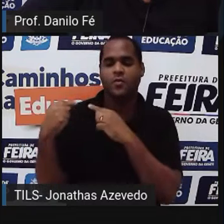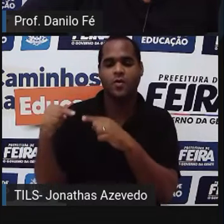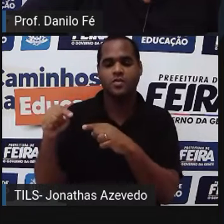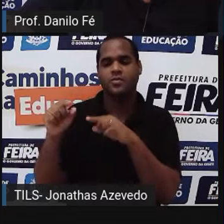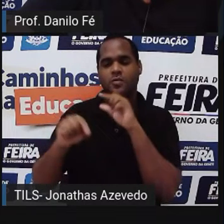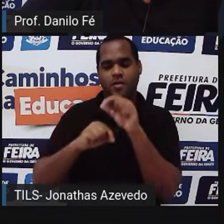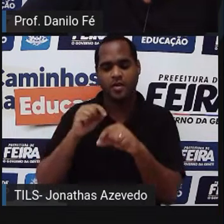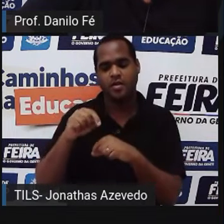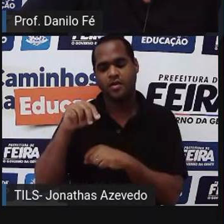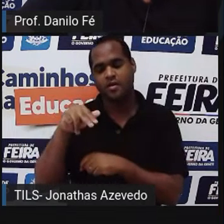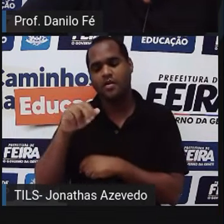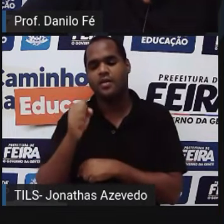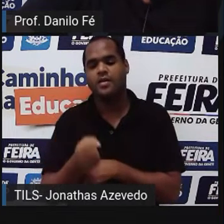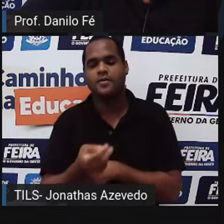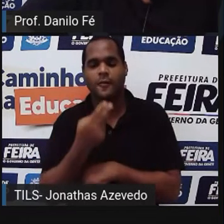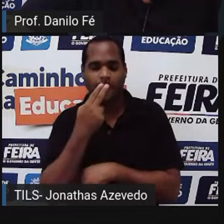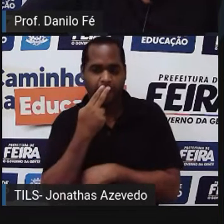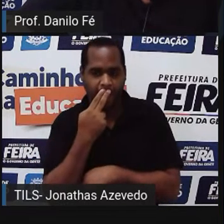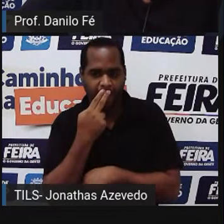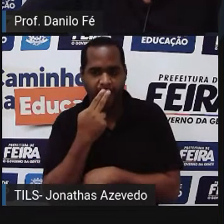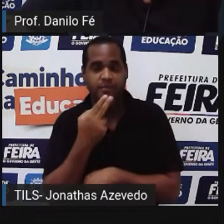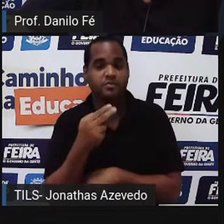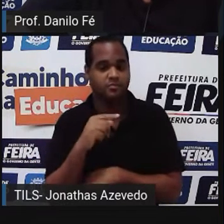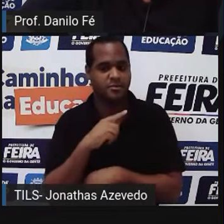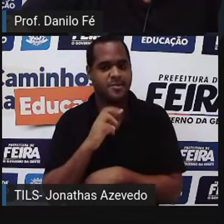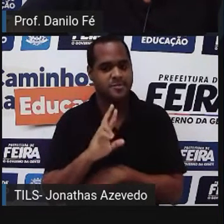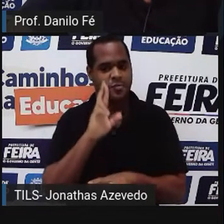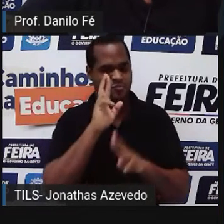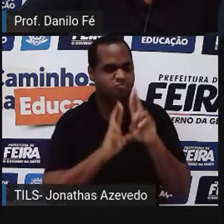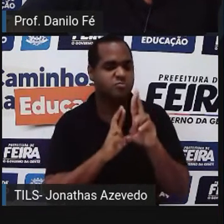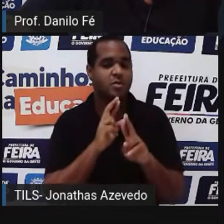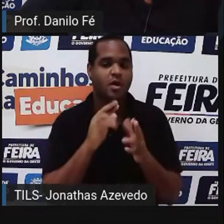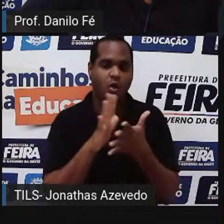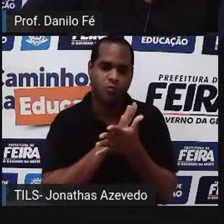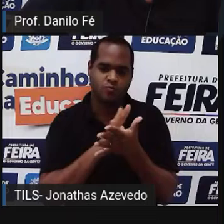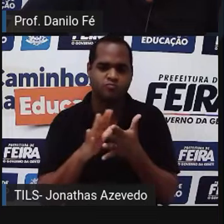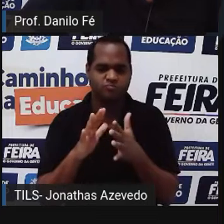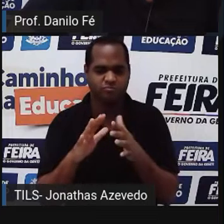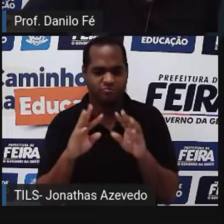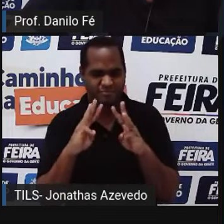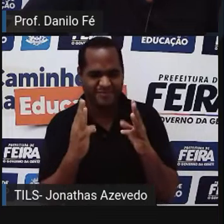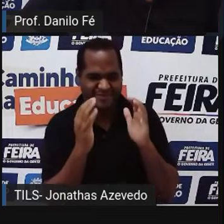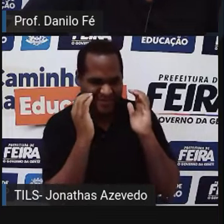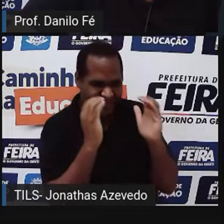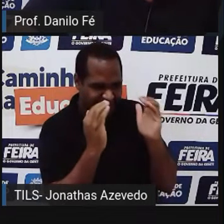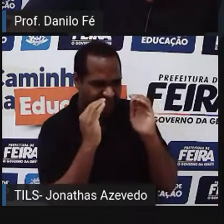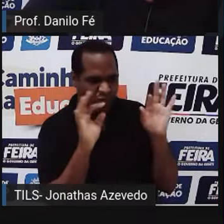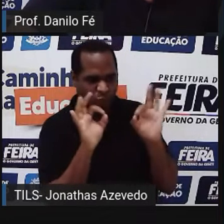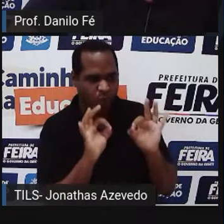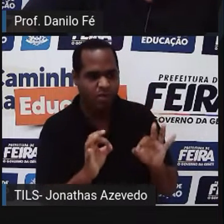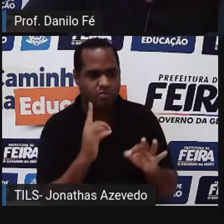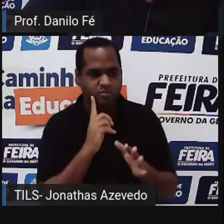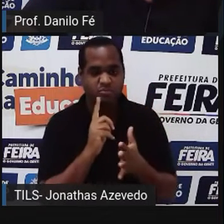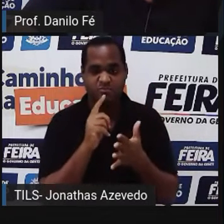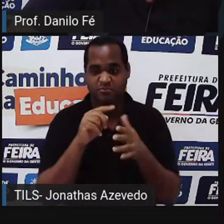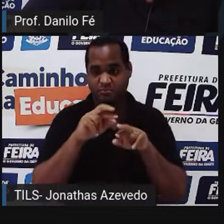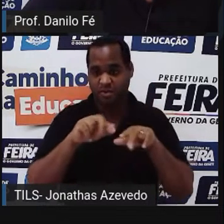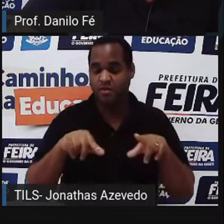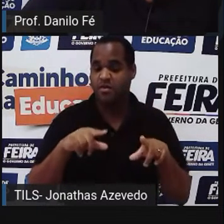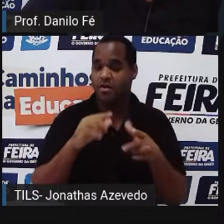o nazismo, a partir da cidade de Vichy. Houve resistência dos judeus, muitos judeus se alistaram